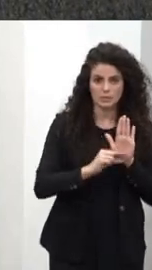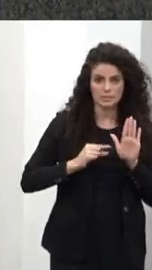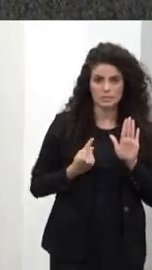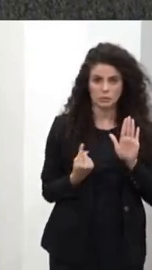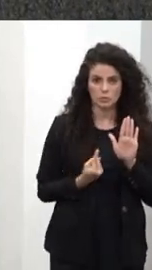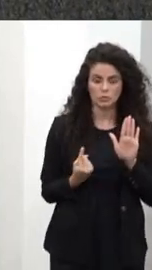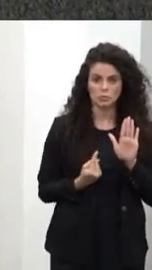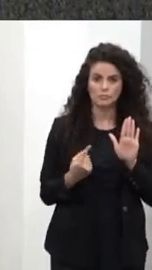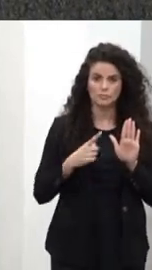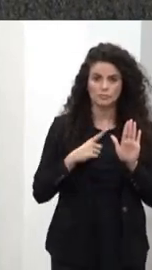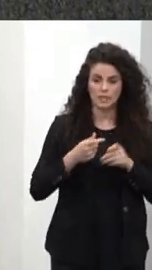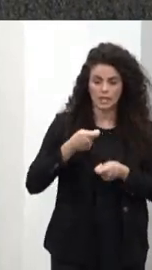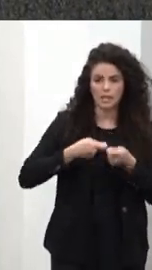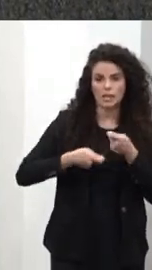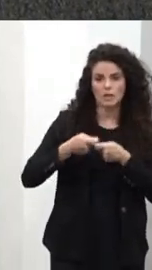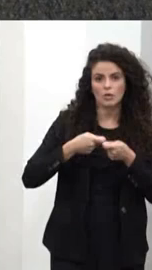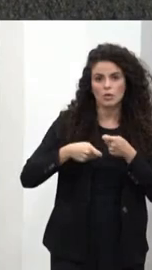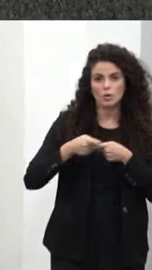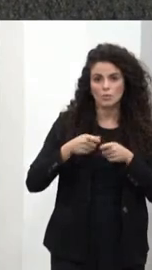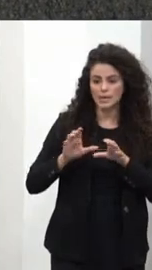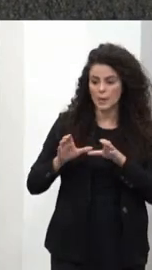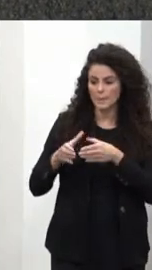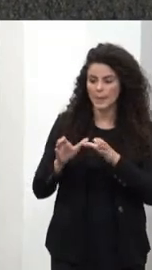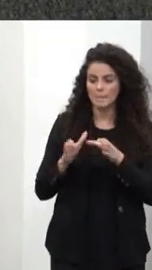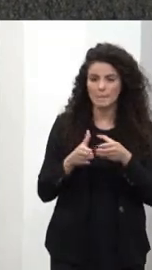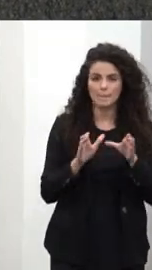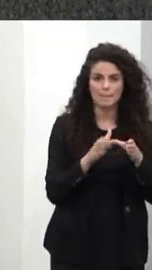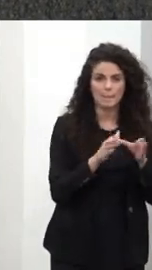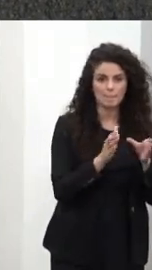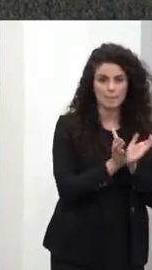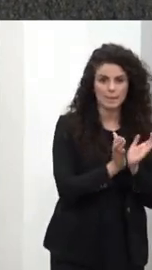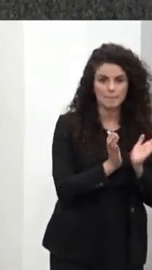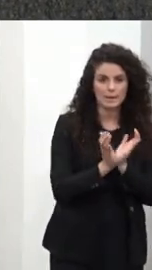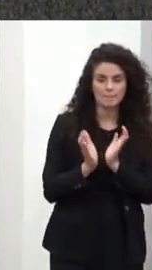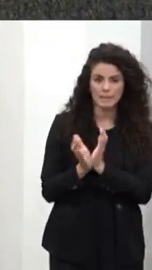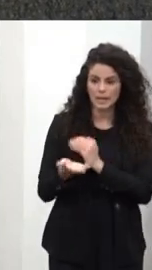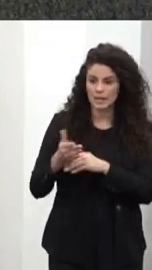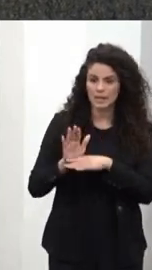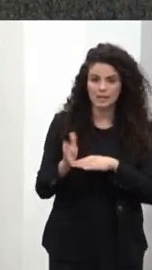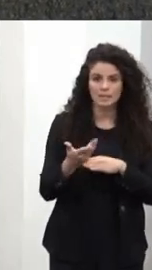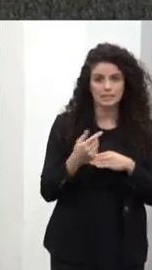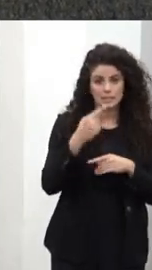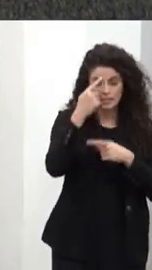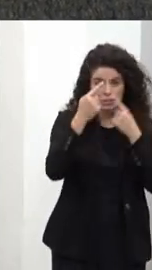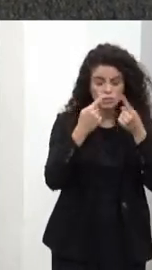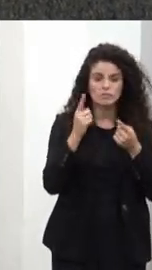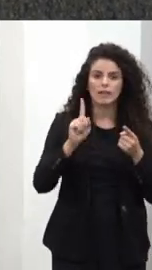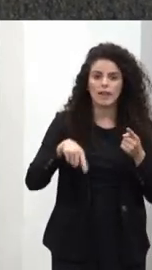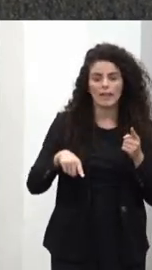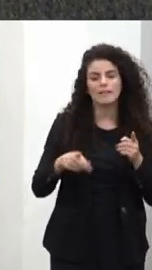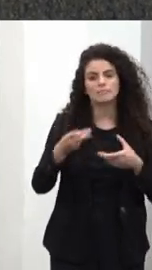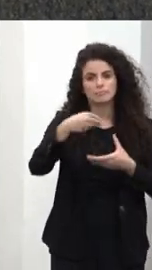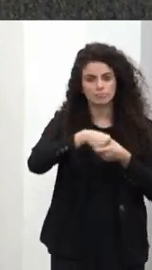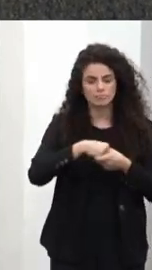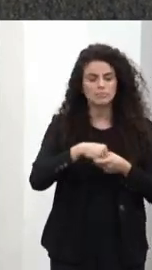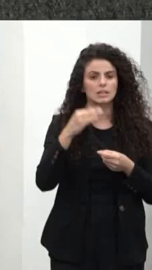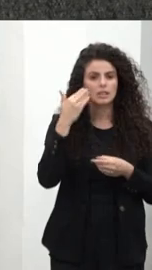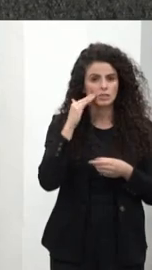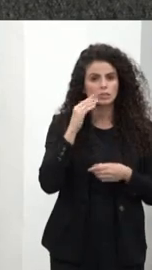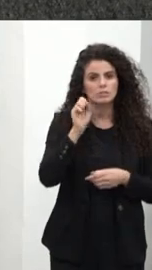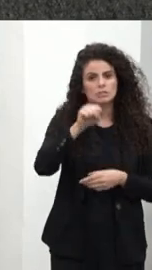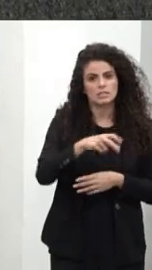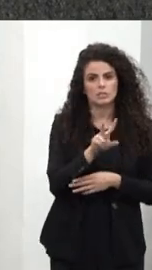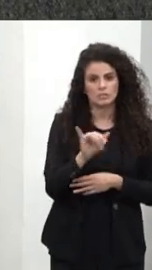tá aqui economia criativa e a economia solidária mas é se enquadra em patrimônio imaterial e cultura popular então eu entendo assim claro que o